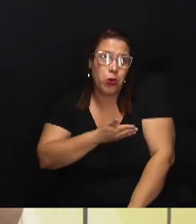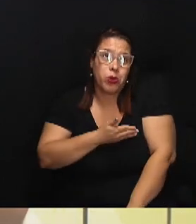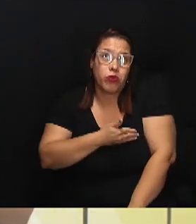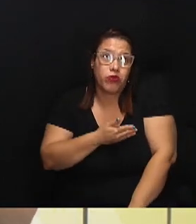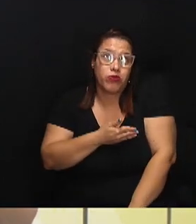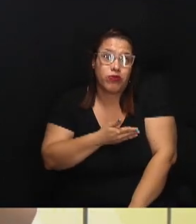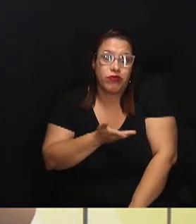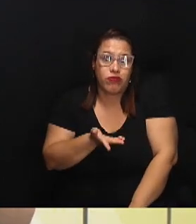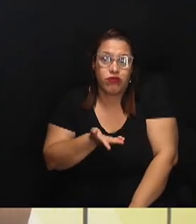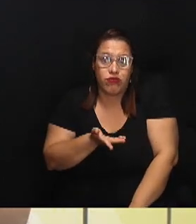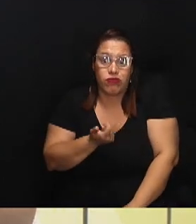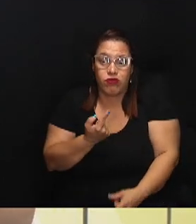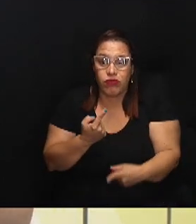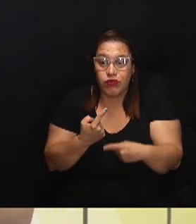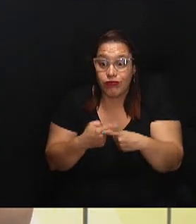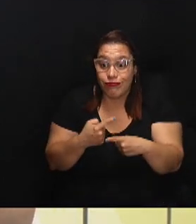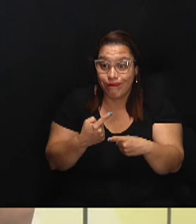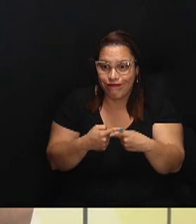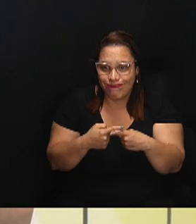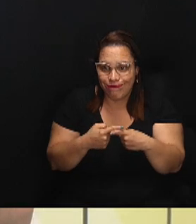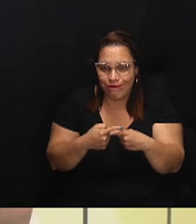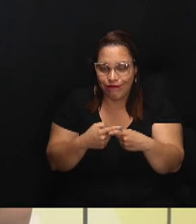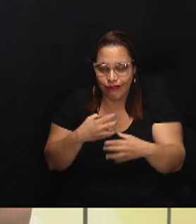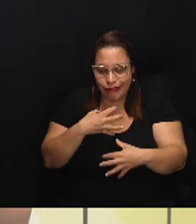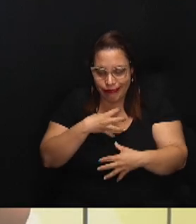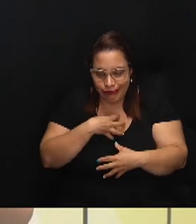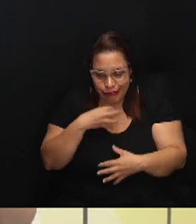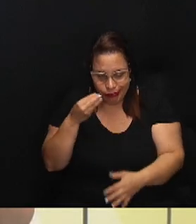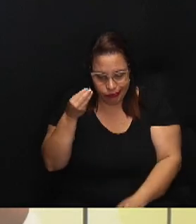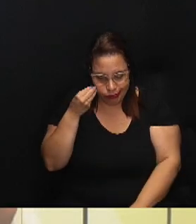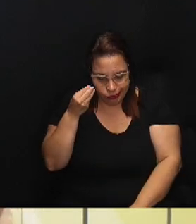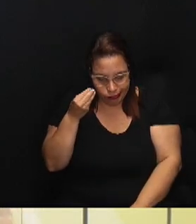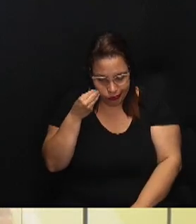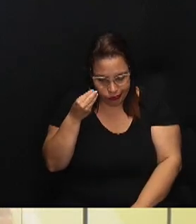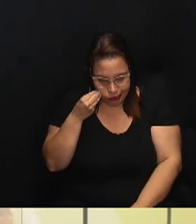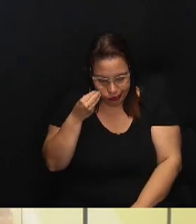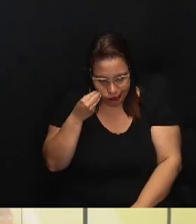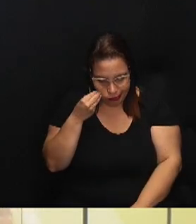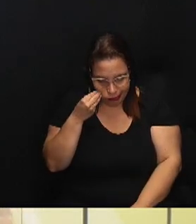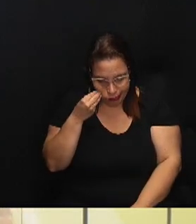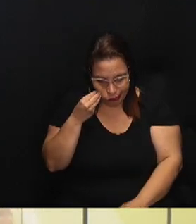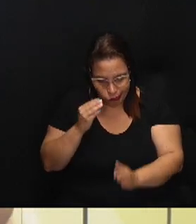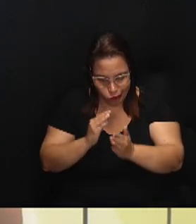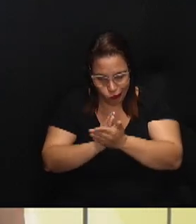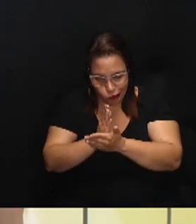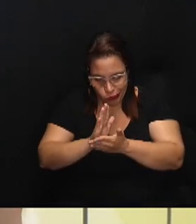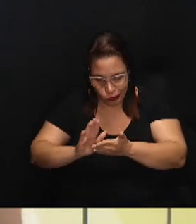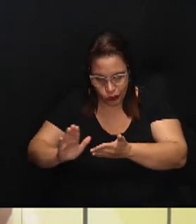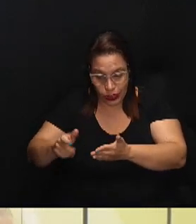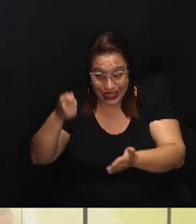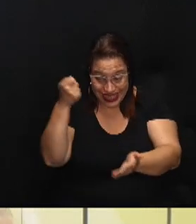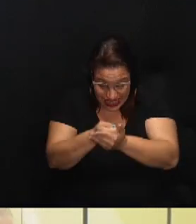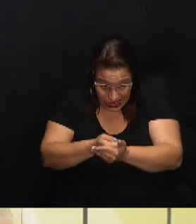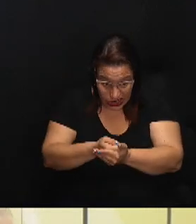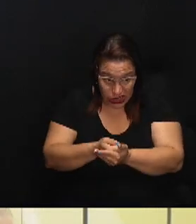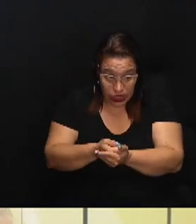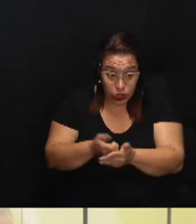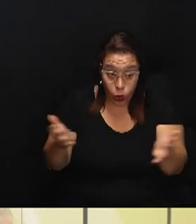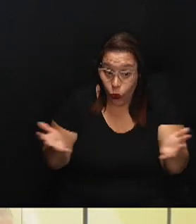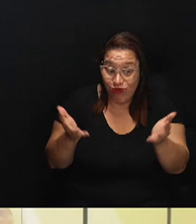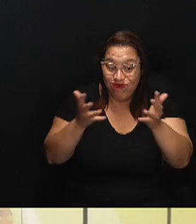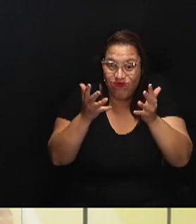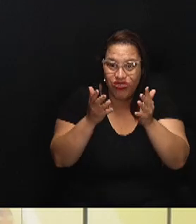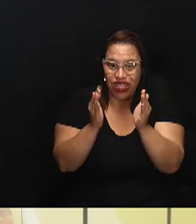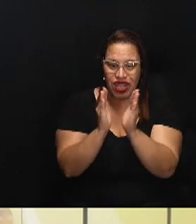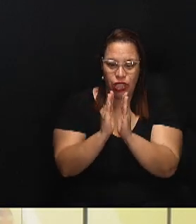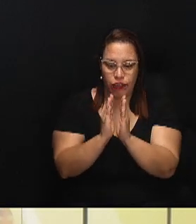quê. Porque quando você está emocionalmente fragilizado, a linha que divide a cobrança e o incentivo fica